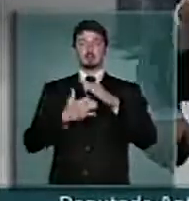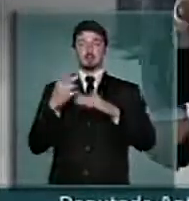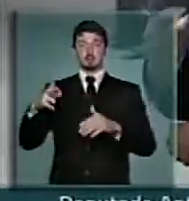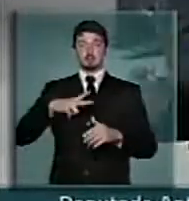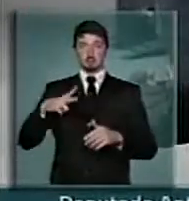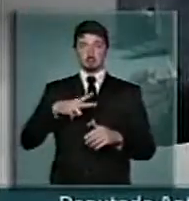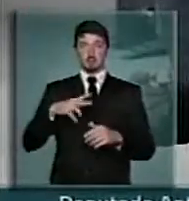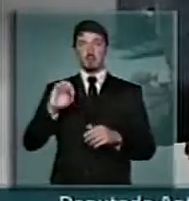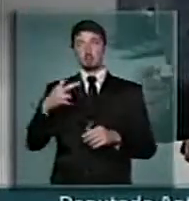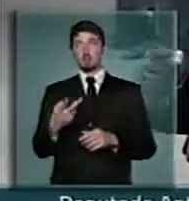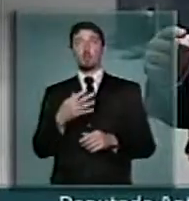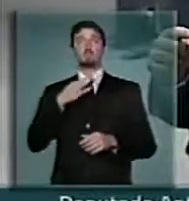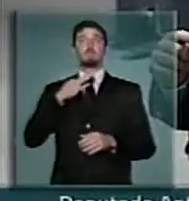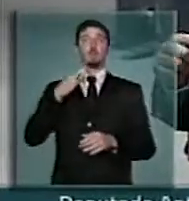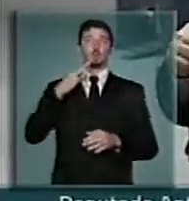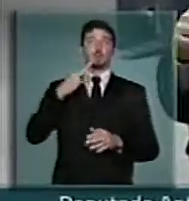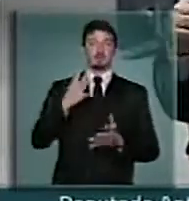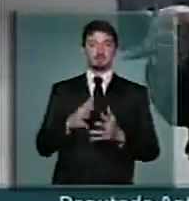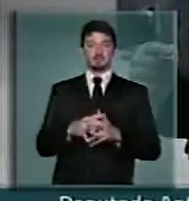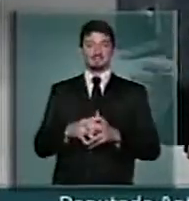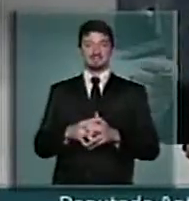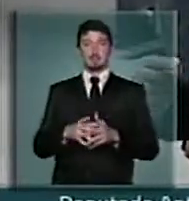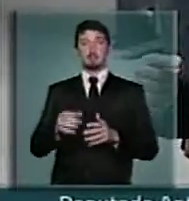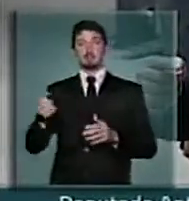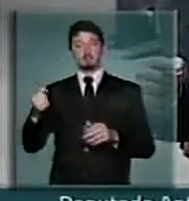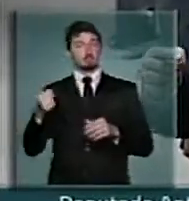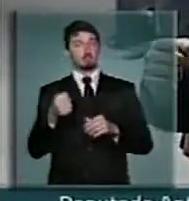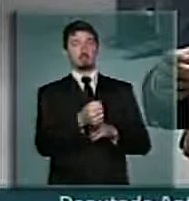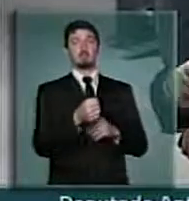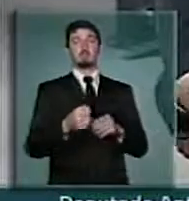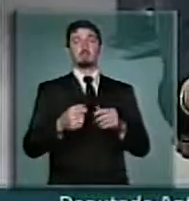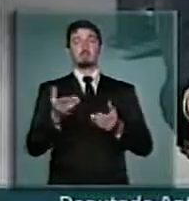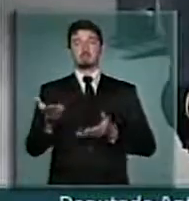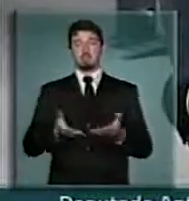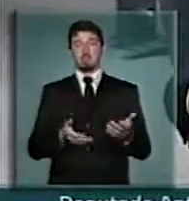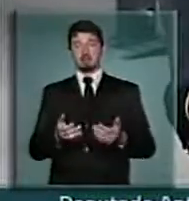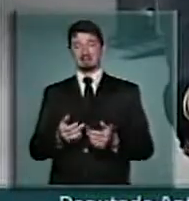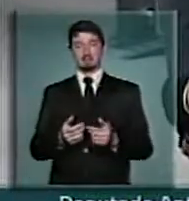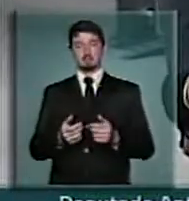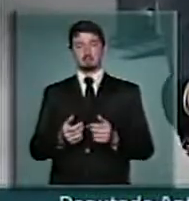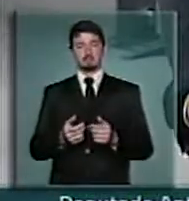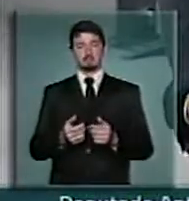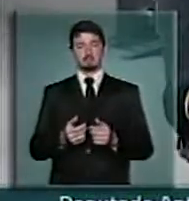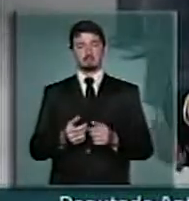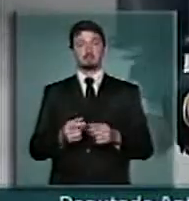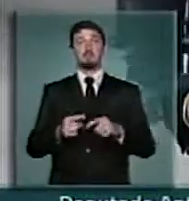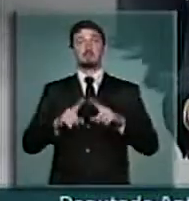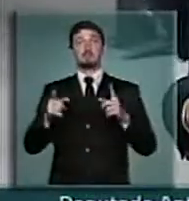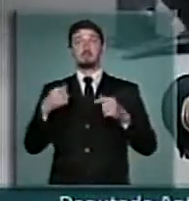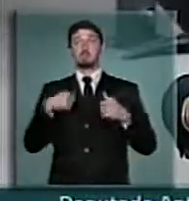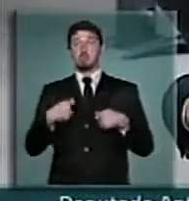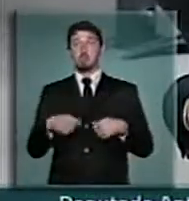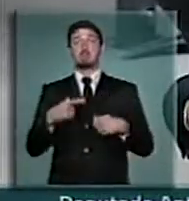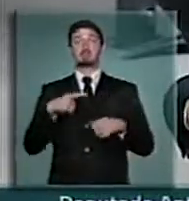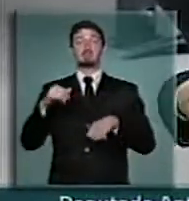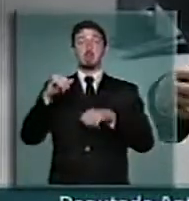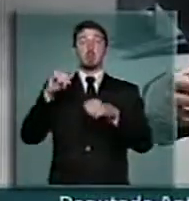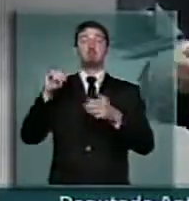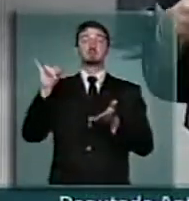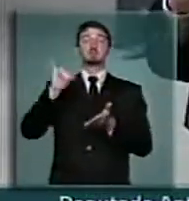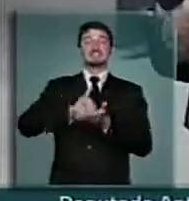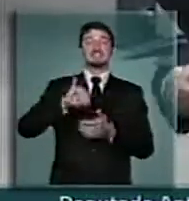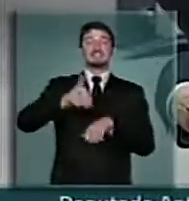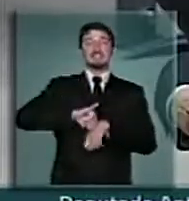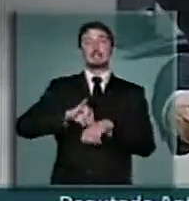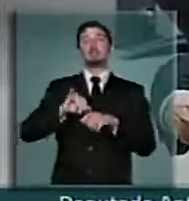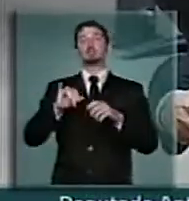ou filantrópicas para a prestação de serviço, se não for criada a central de regulação para